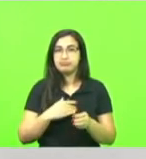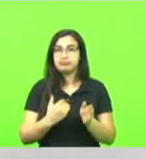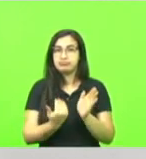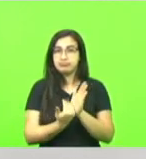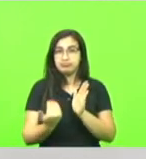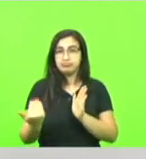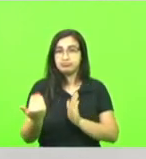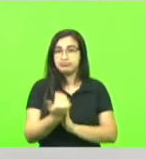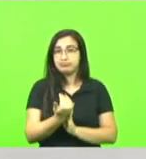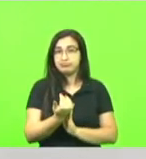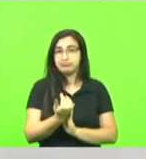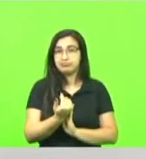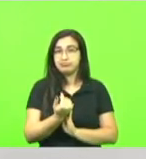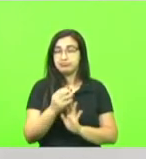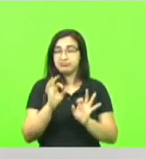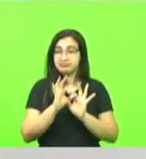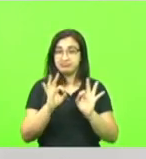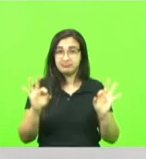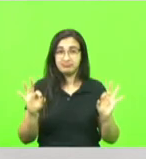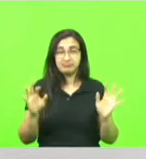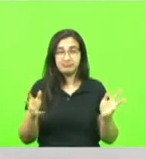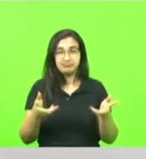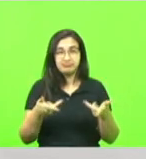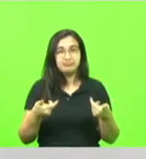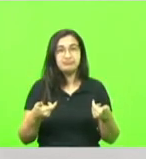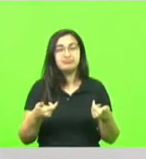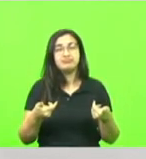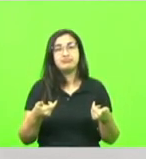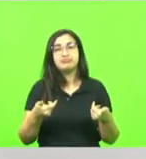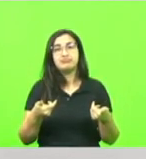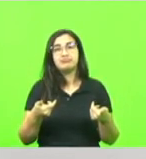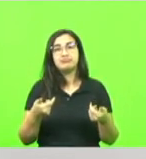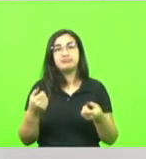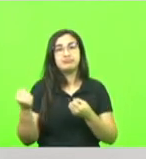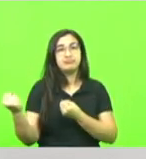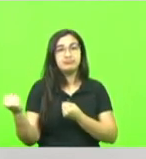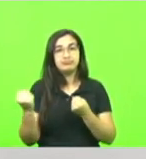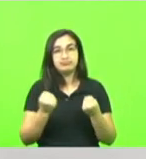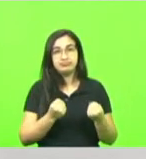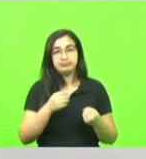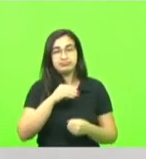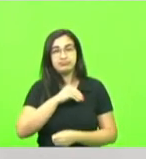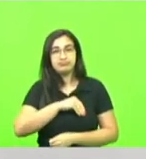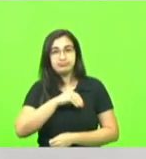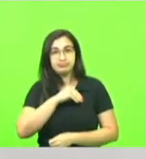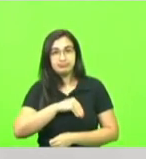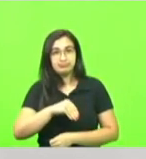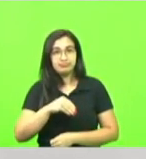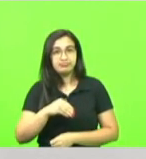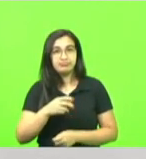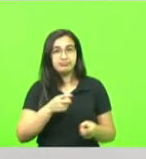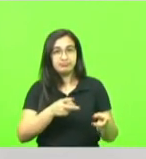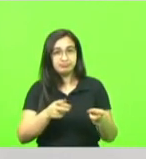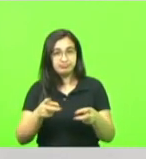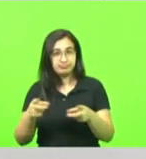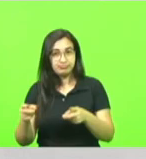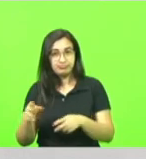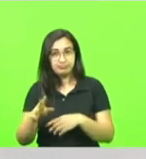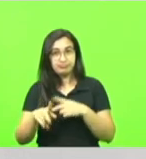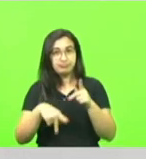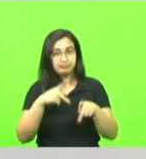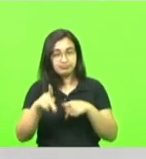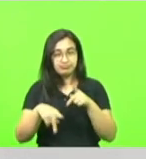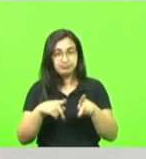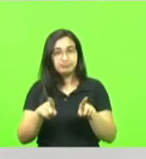extraordinário, melhorando, inclusive, o poder aquisitivo da população e, certamente, que vai